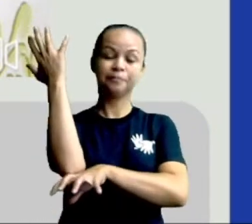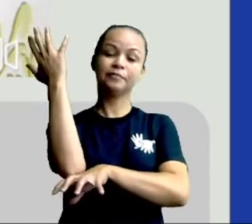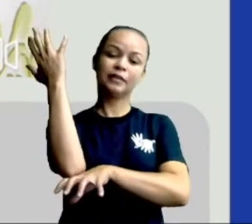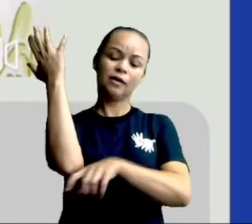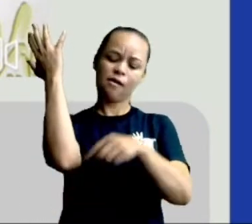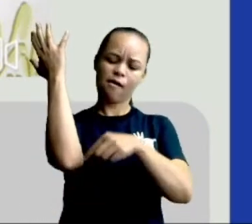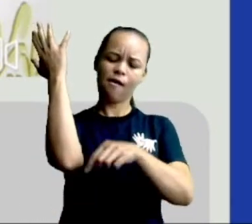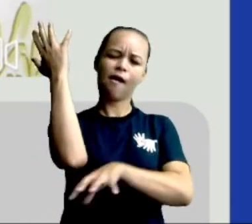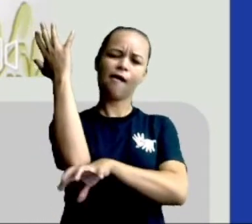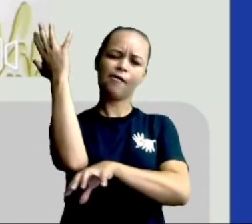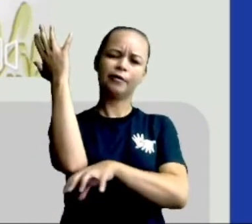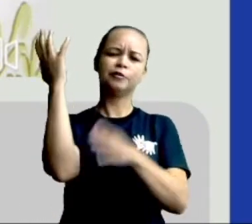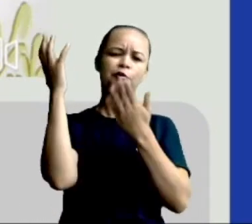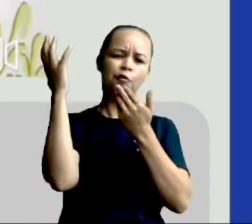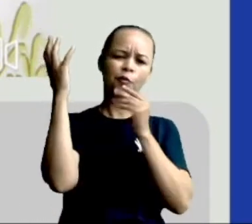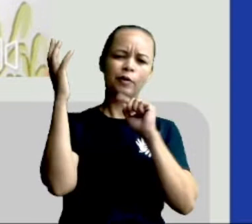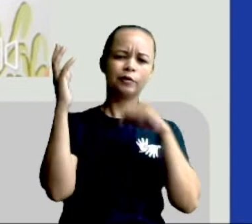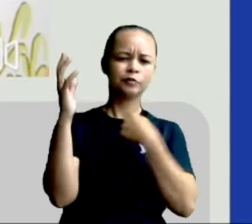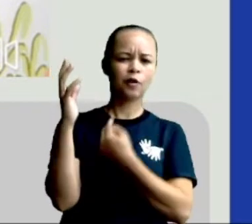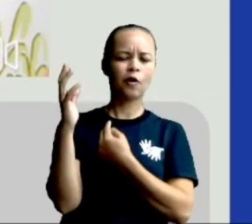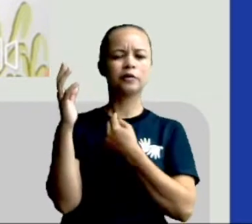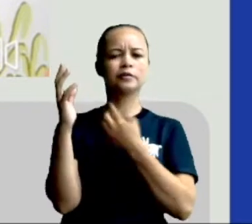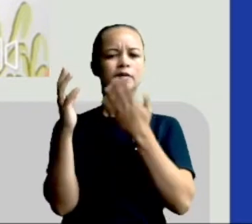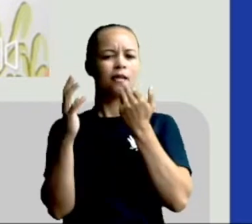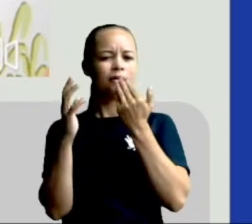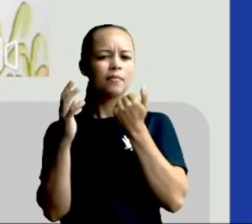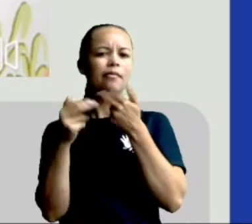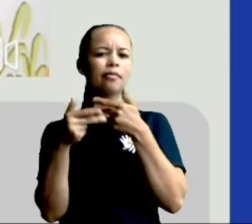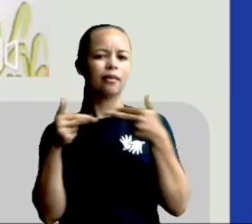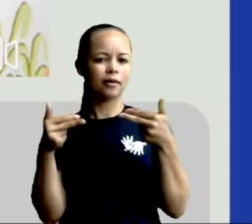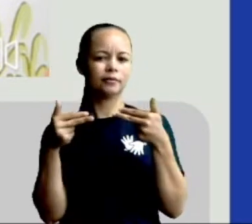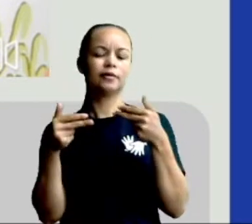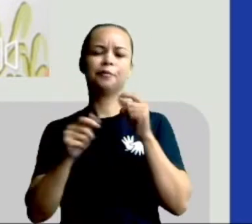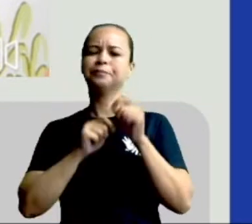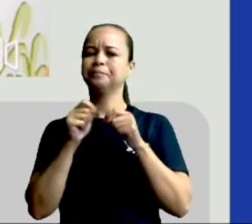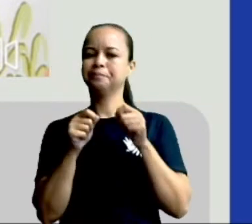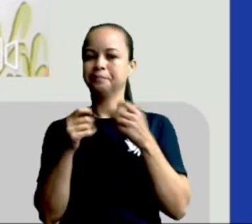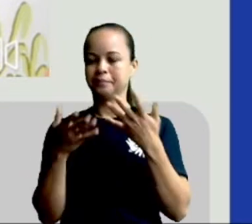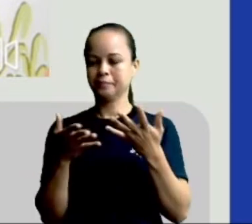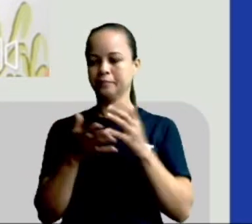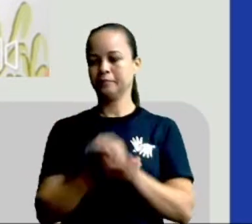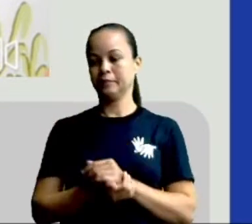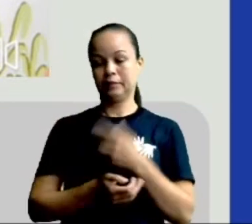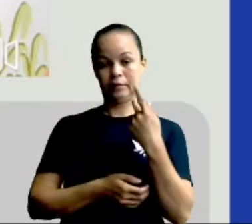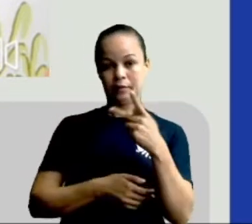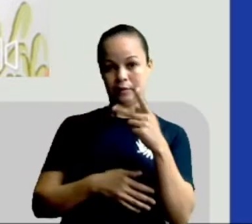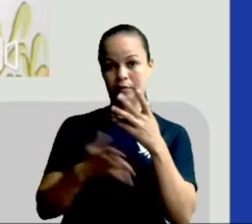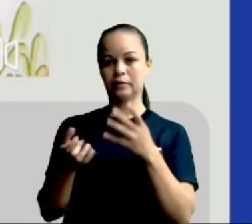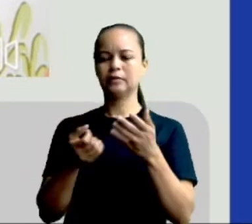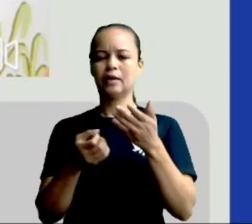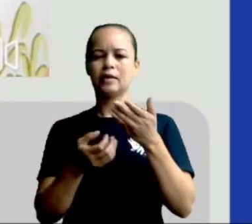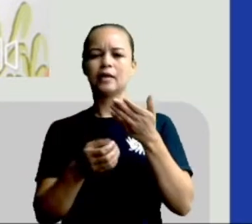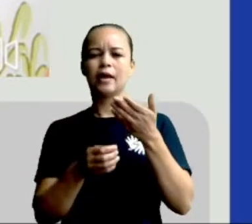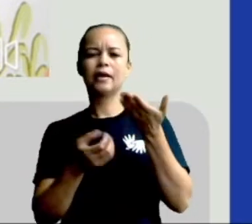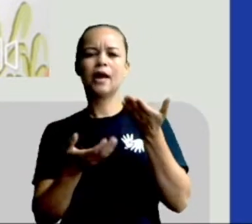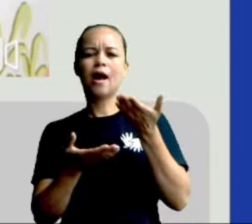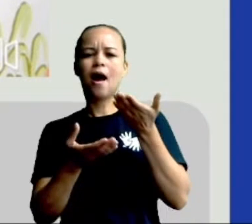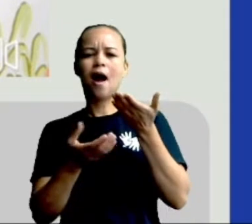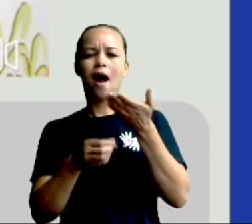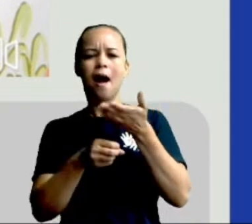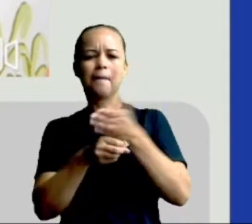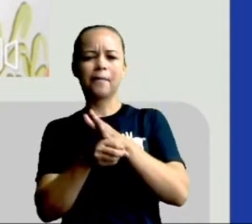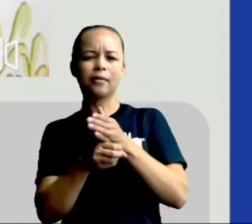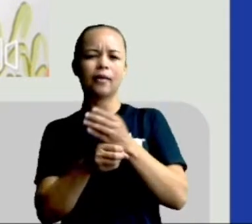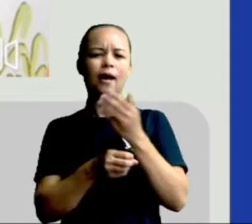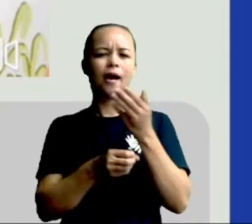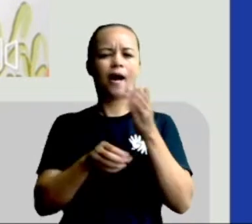de plantas nós comemos em nossa alimentação? E dentre elas a batata doce, o